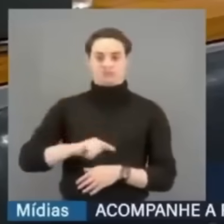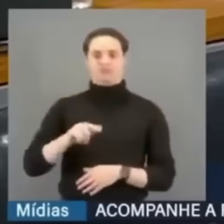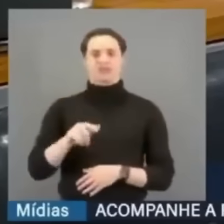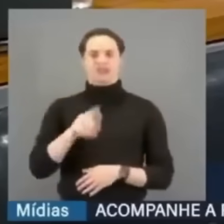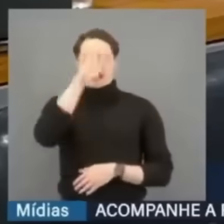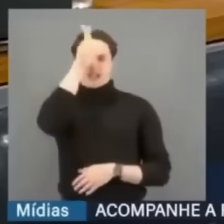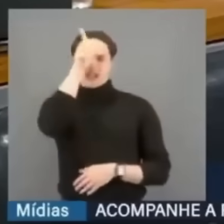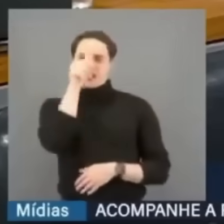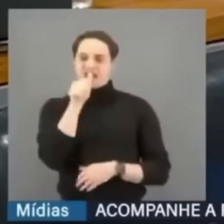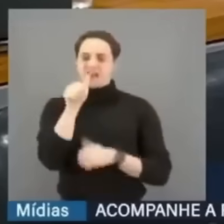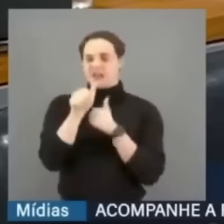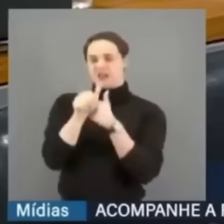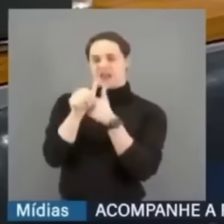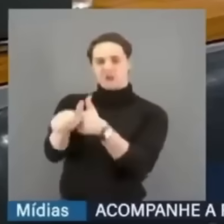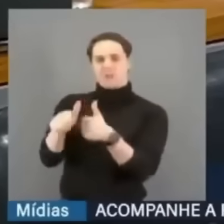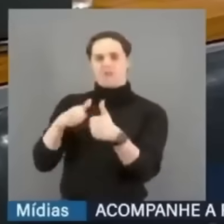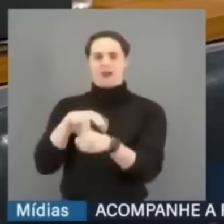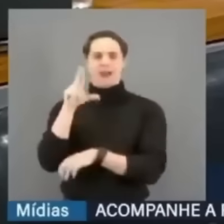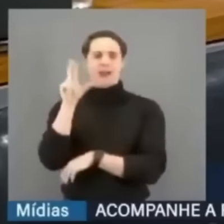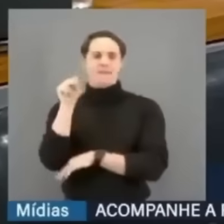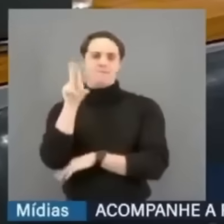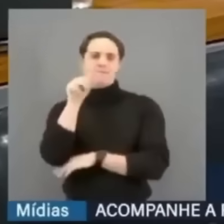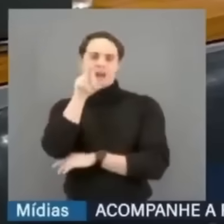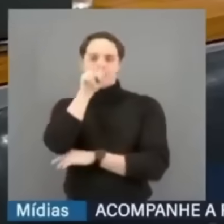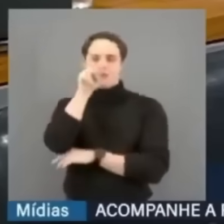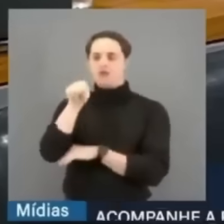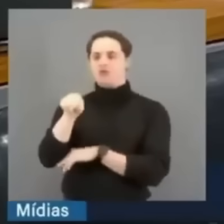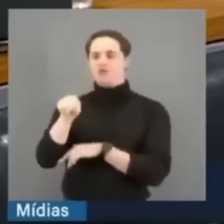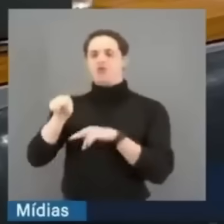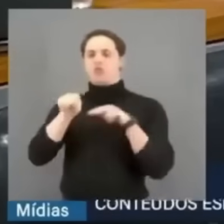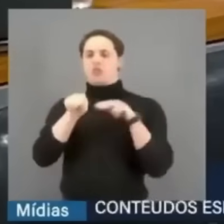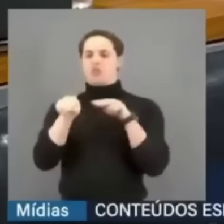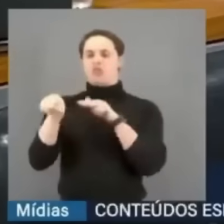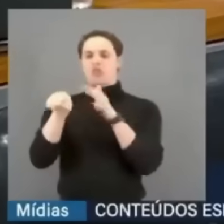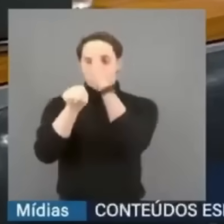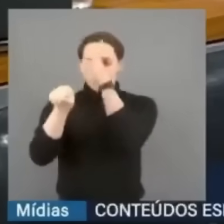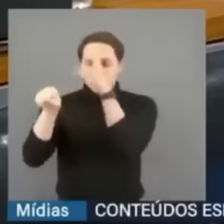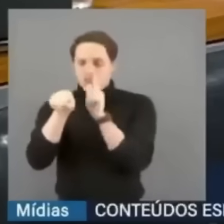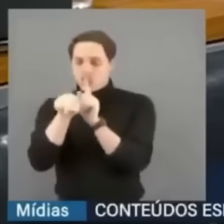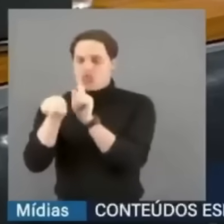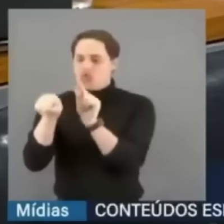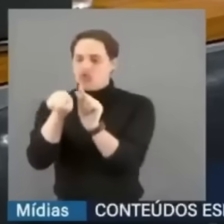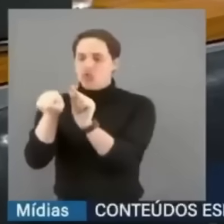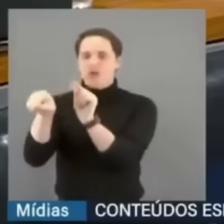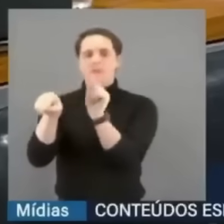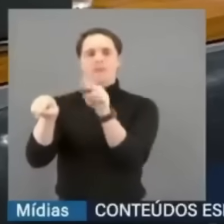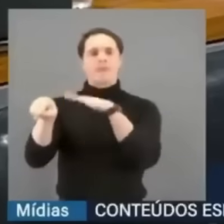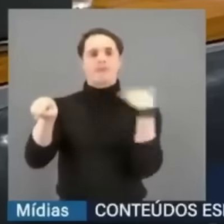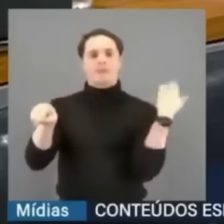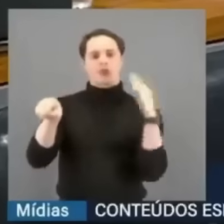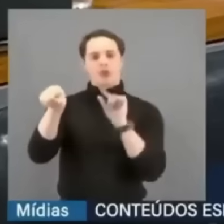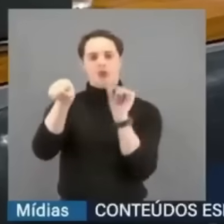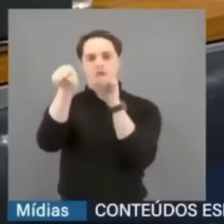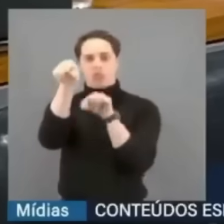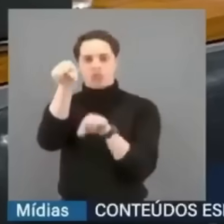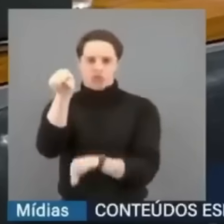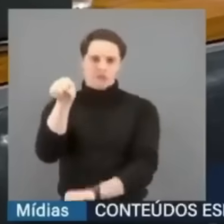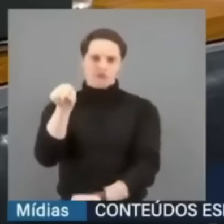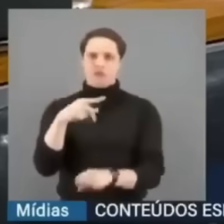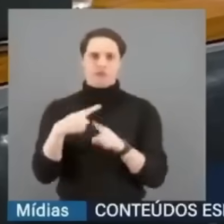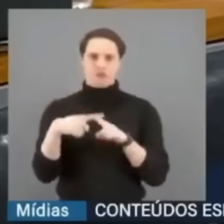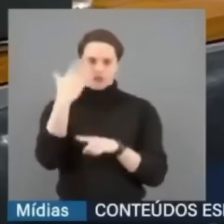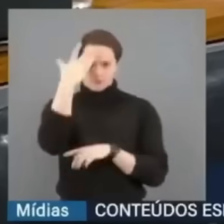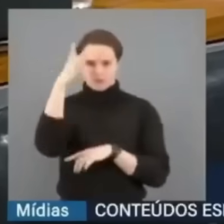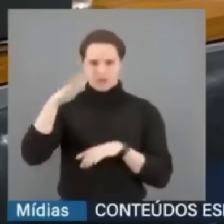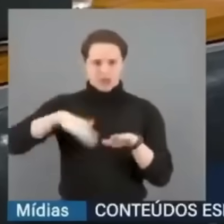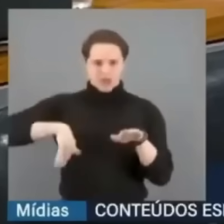acompanha pato morre afogado. E o presidente Jair Bolsonaro não está nem aí para isso. Veja bem, o